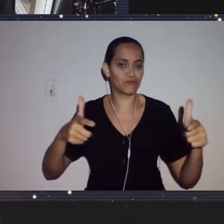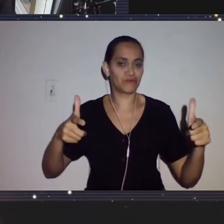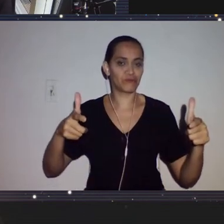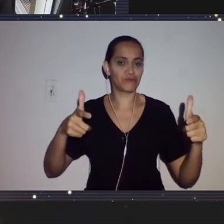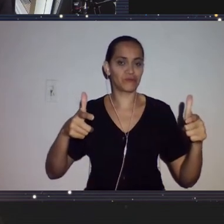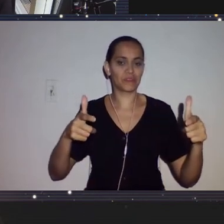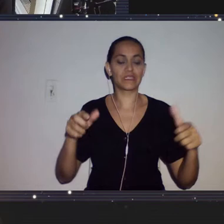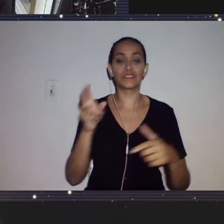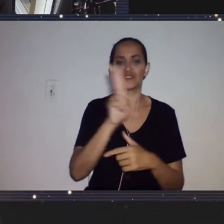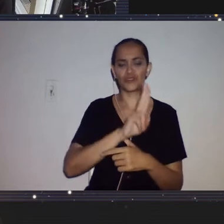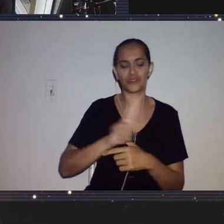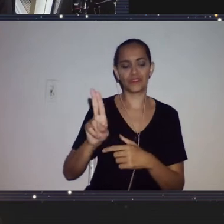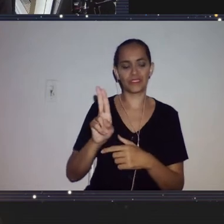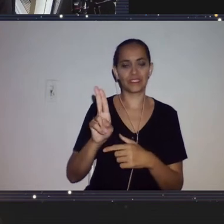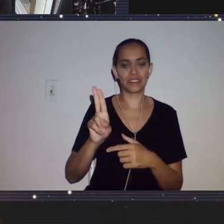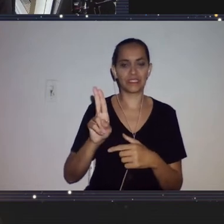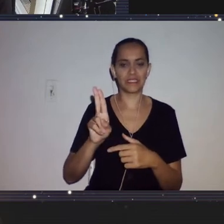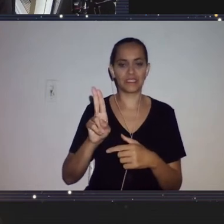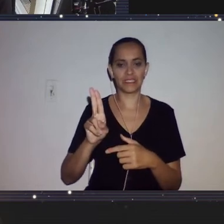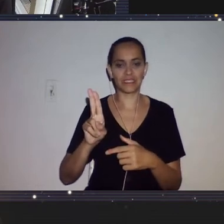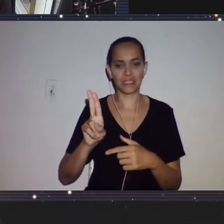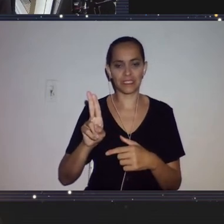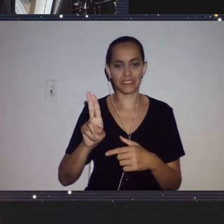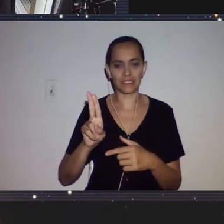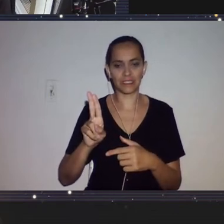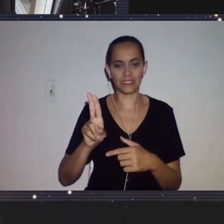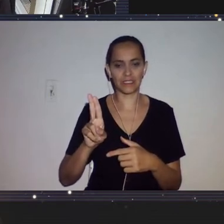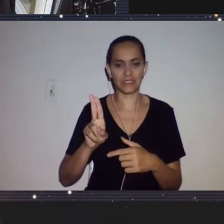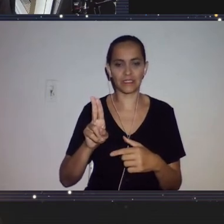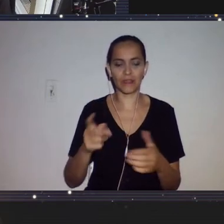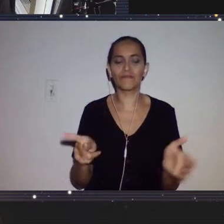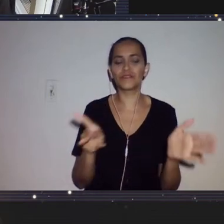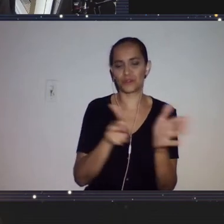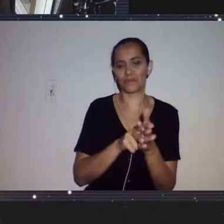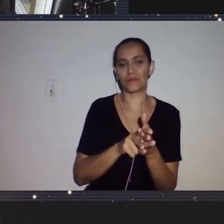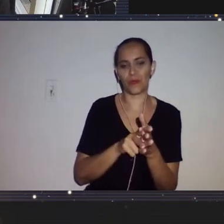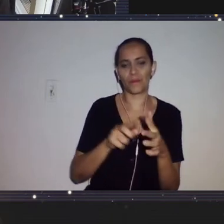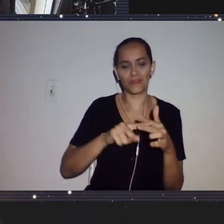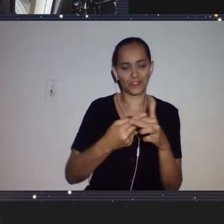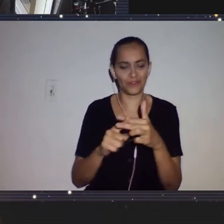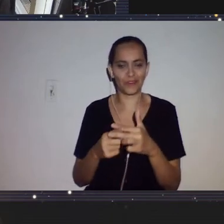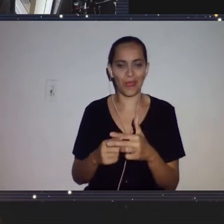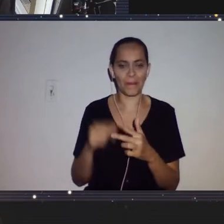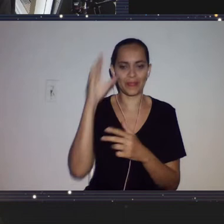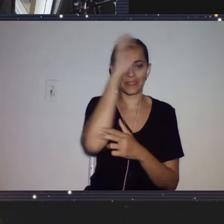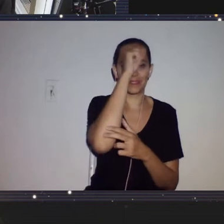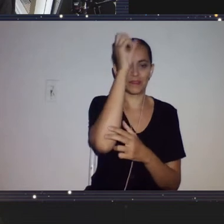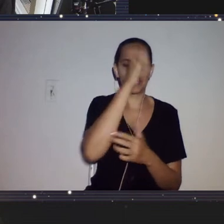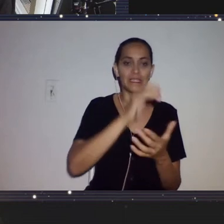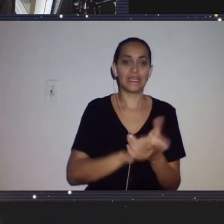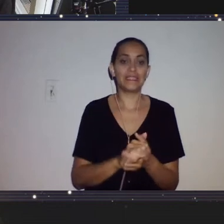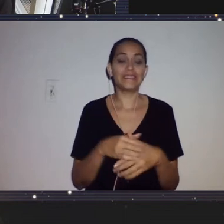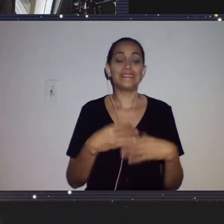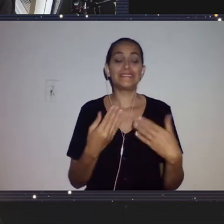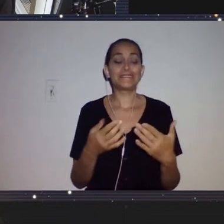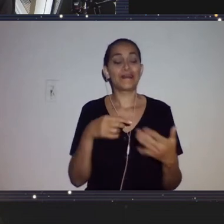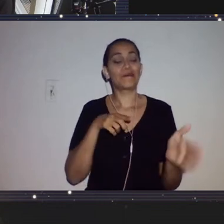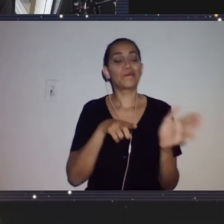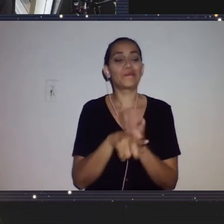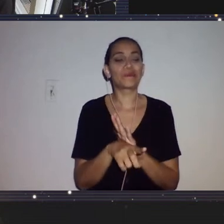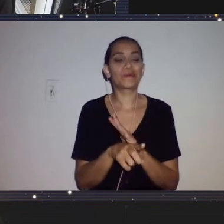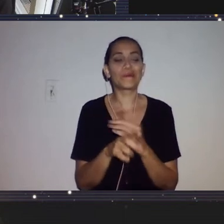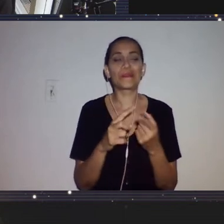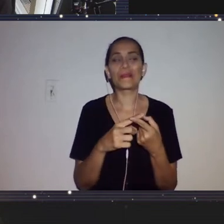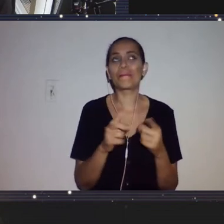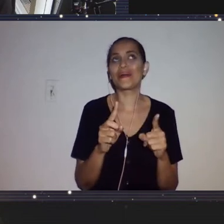de vários dados. Eu acho que isso vai continuar. Eu acho que a pergunta é o quão longe isso